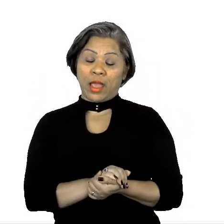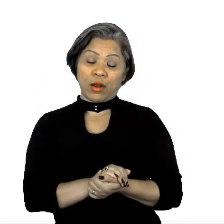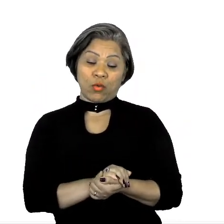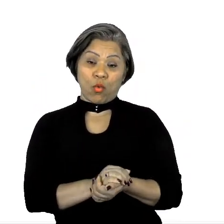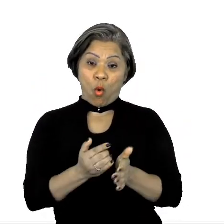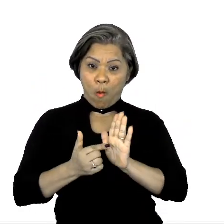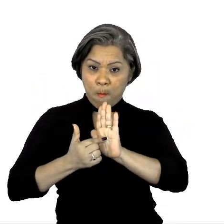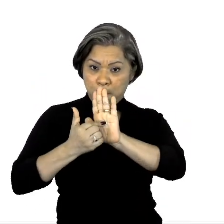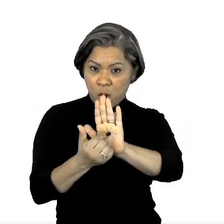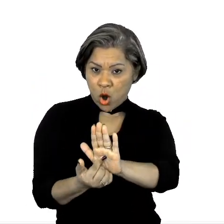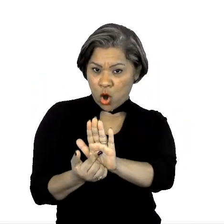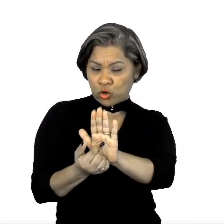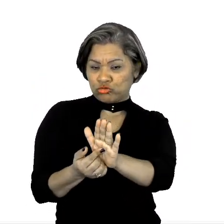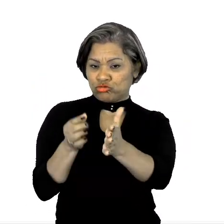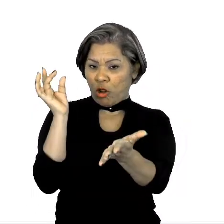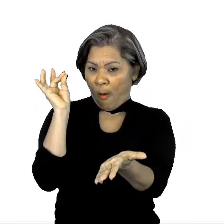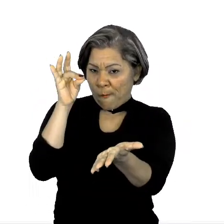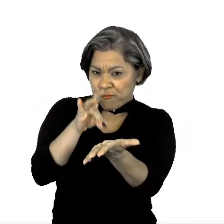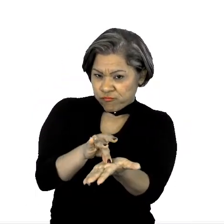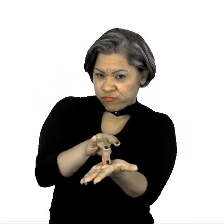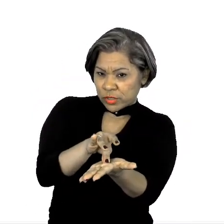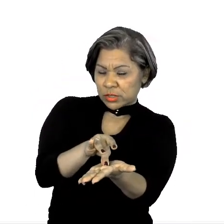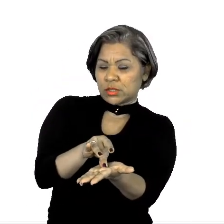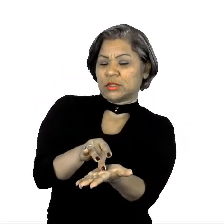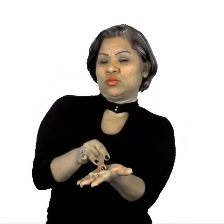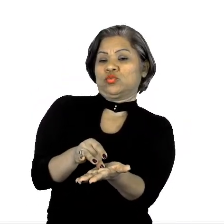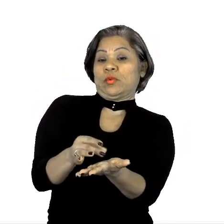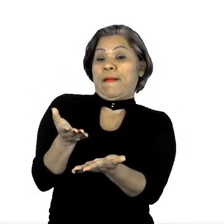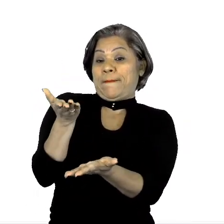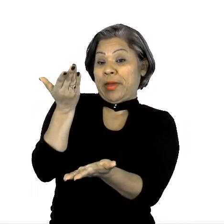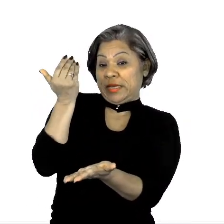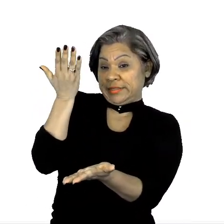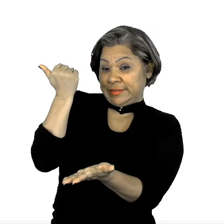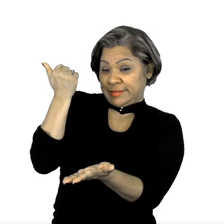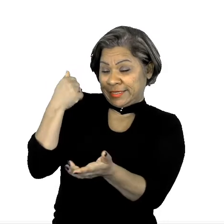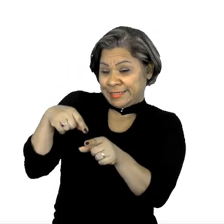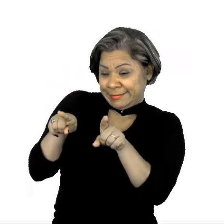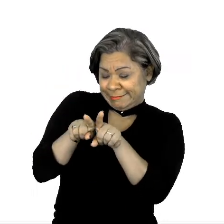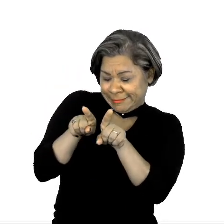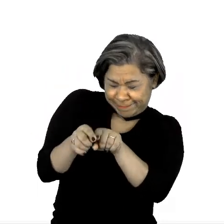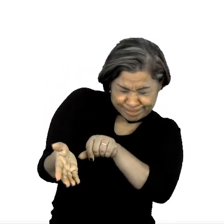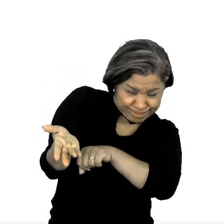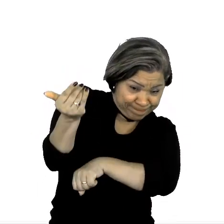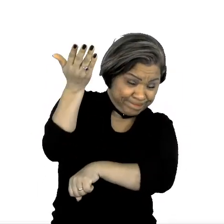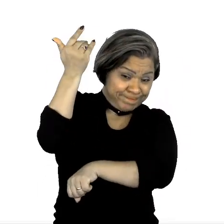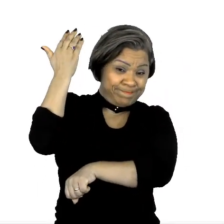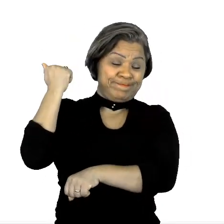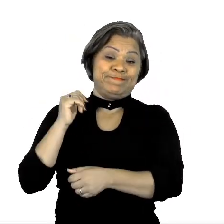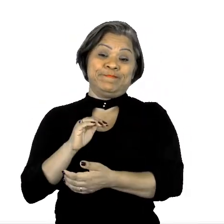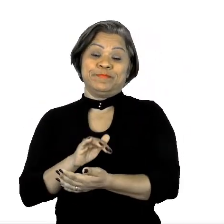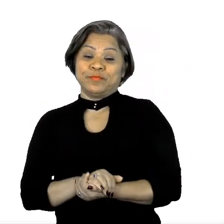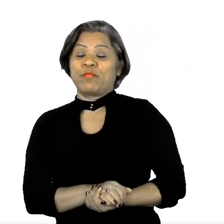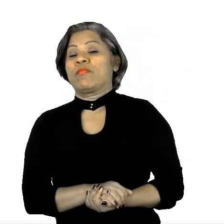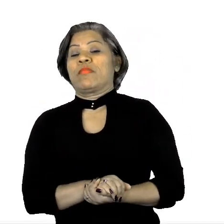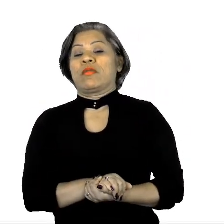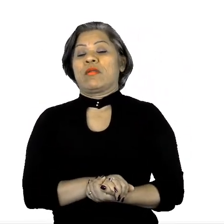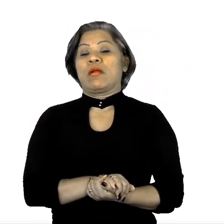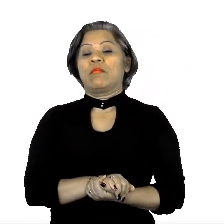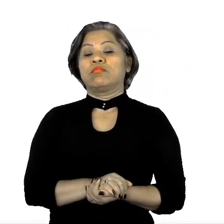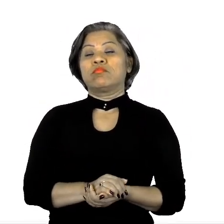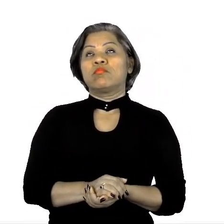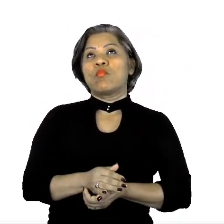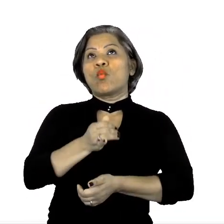passado, anterior a outro. Há 2 anos, o estudante fizera